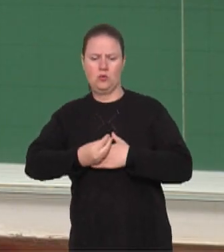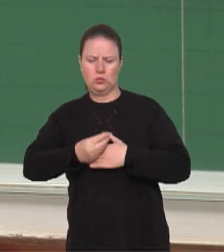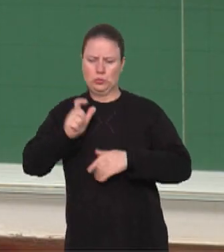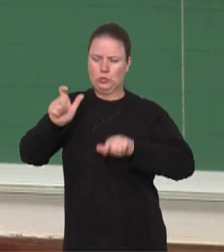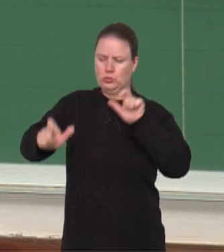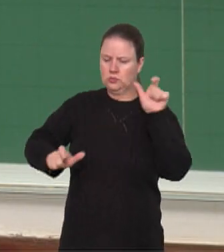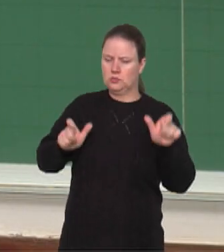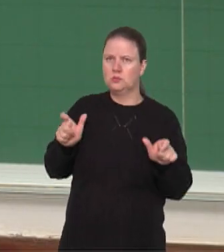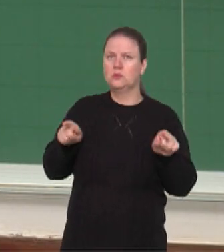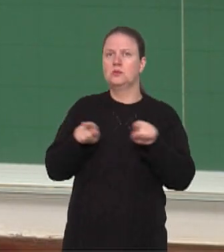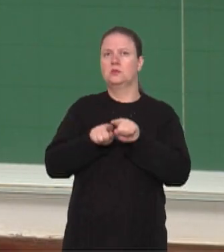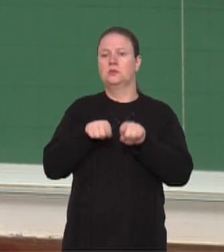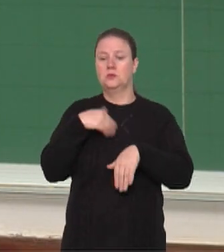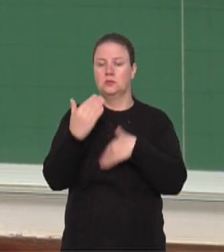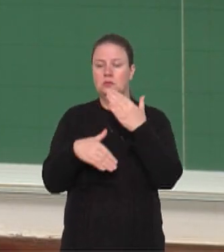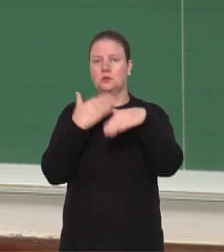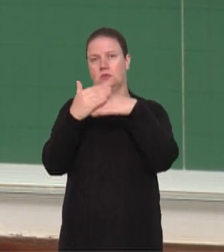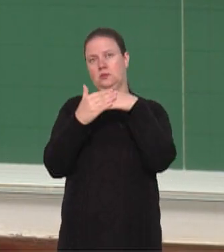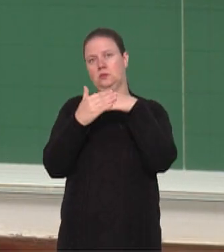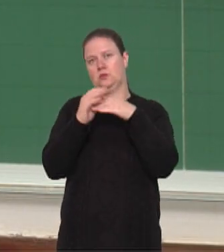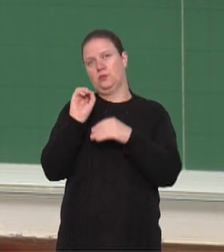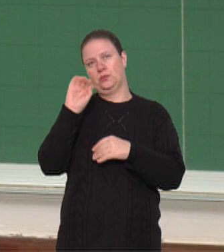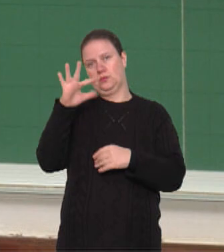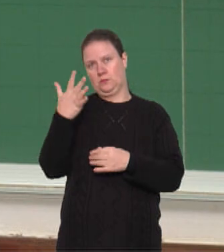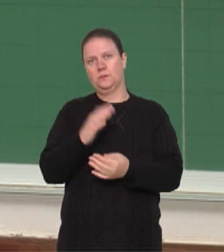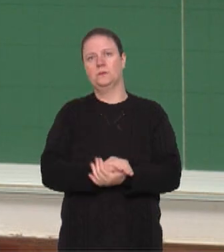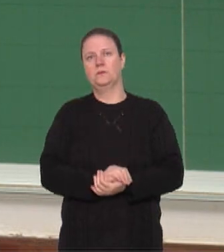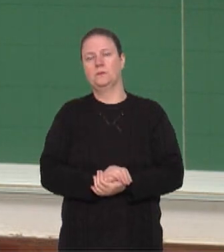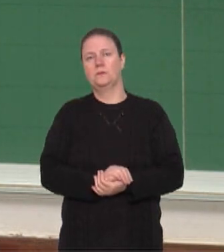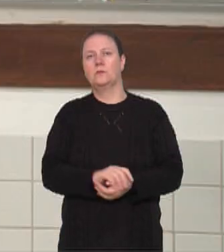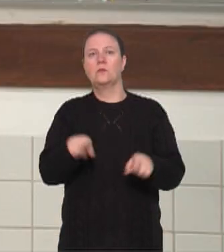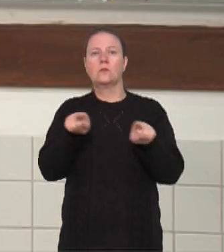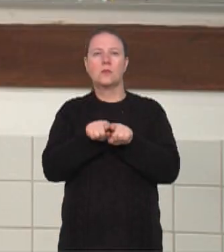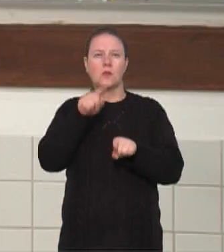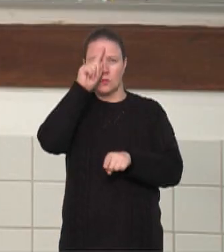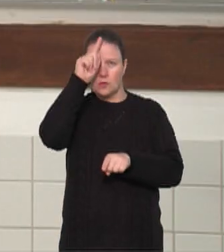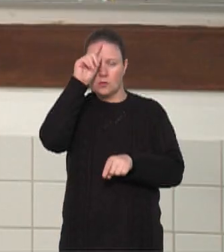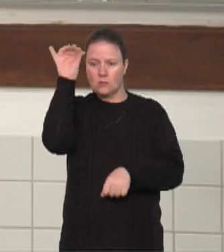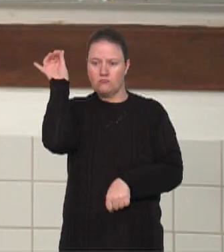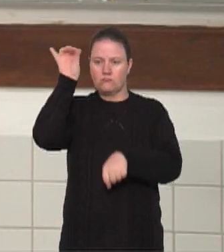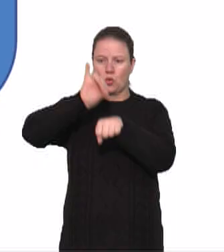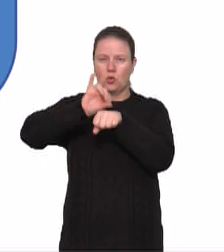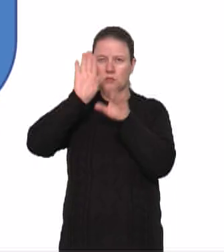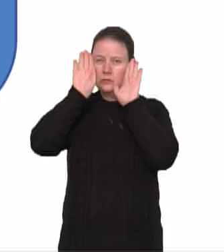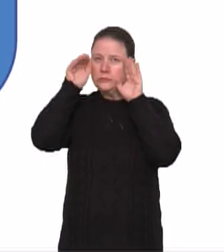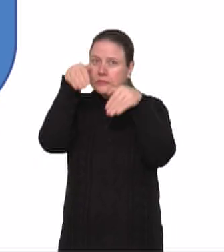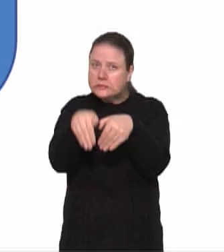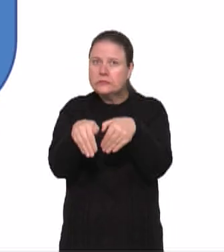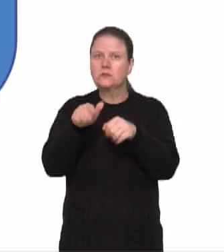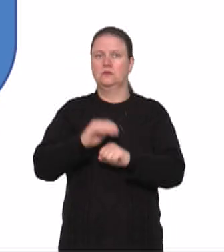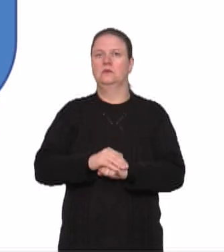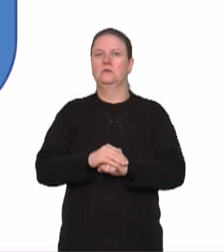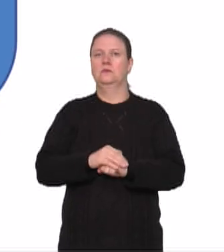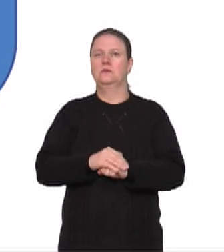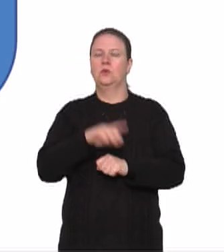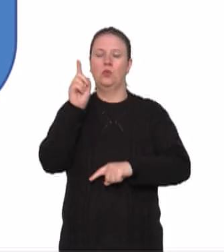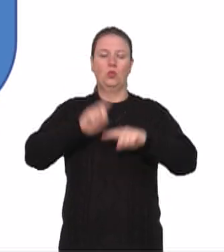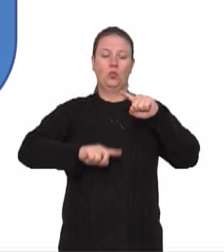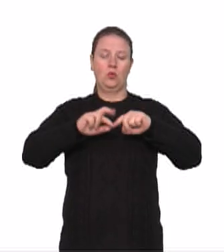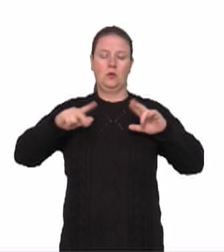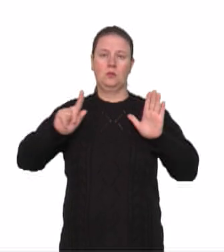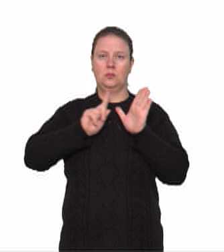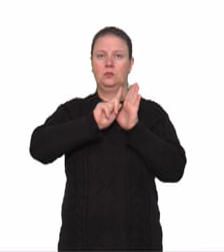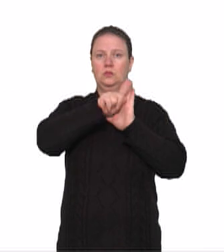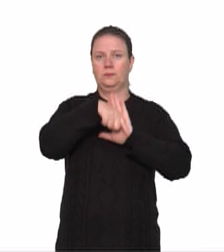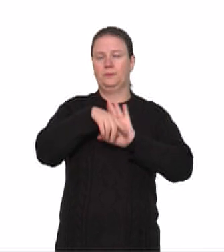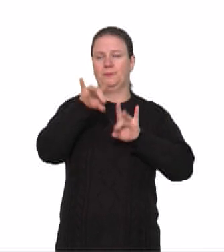ao longo da peça, do desenvolvimento da trama teatral, e uma ideia central. Esses são alguns elementos do gênero